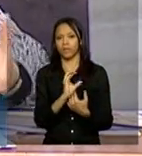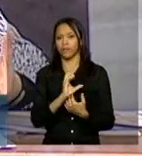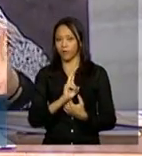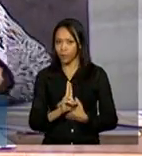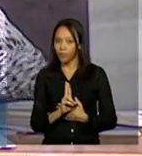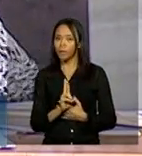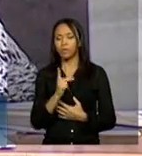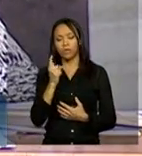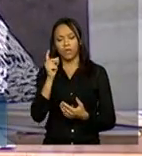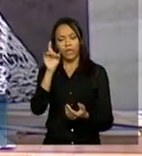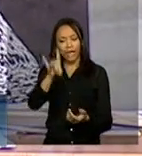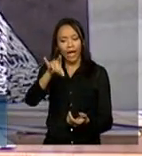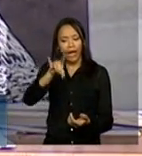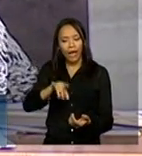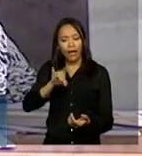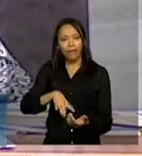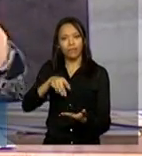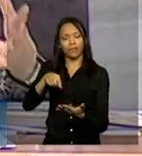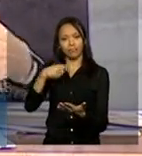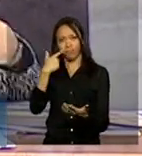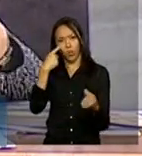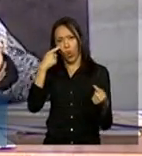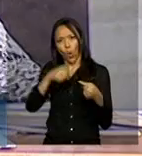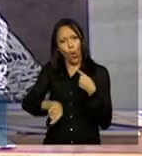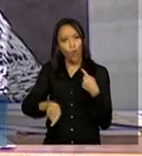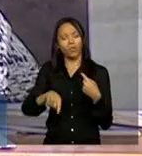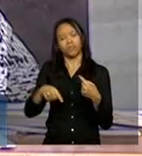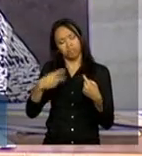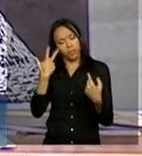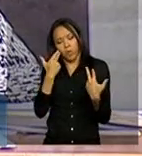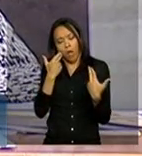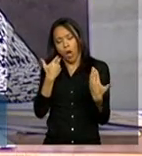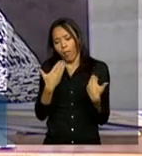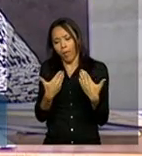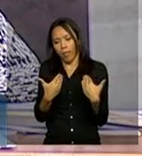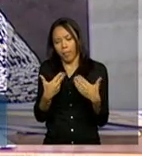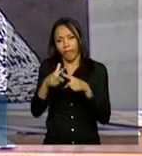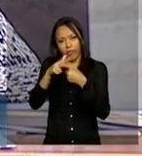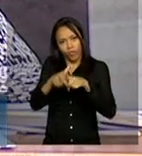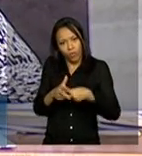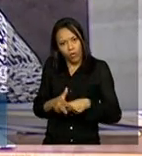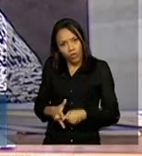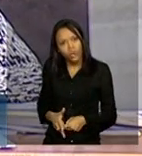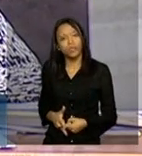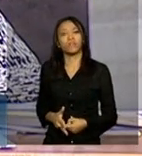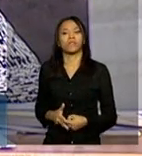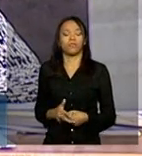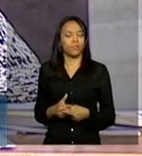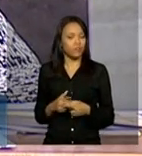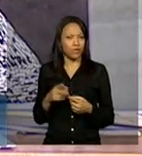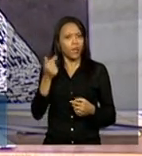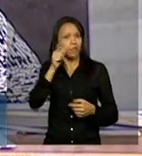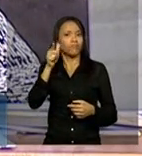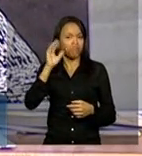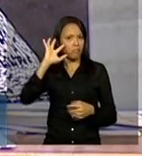com tranquilidade e temos resolvido essas pendências de maneira